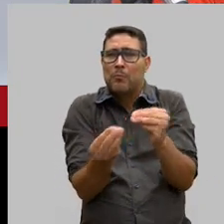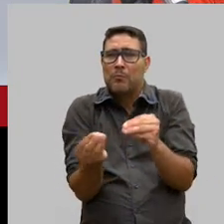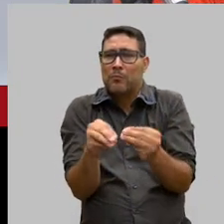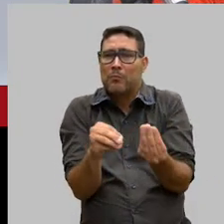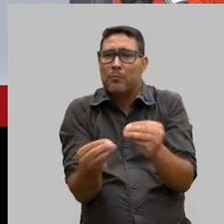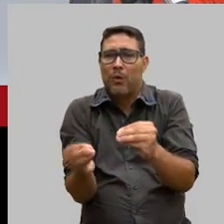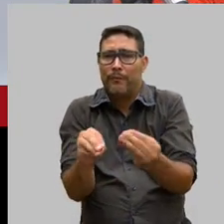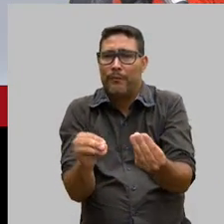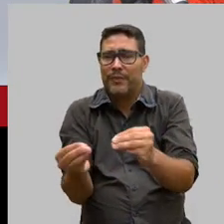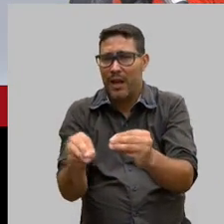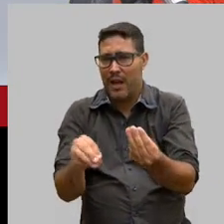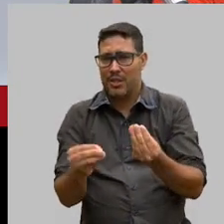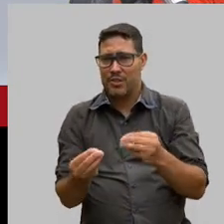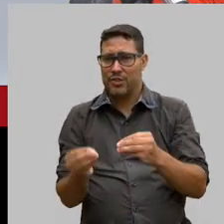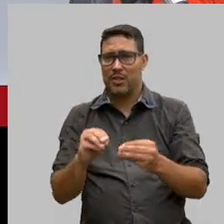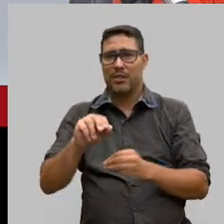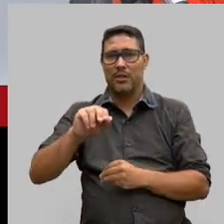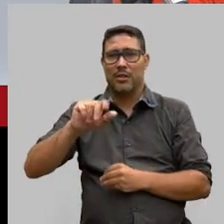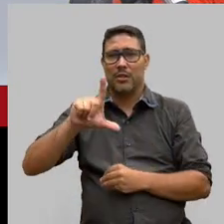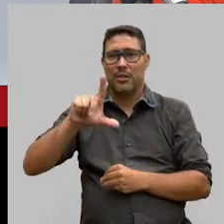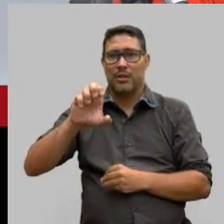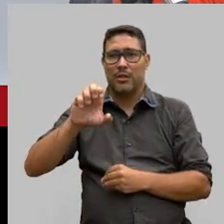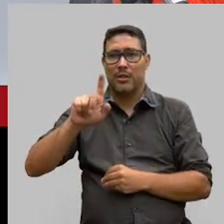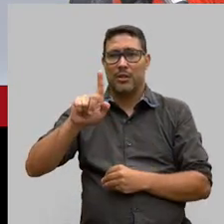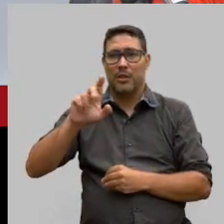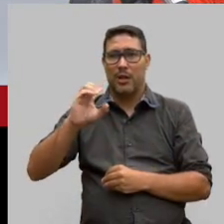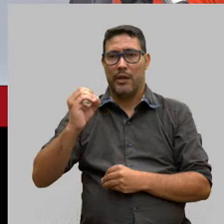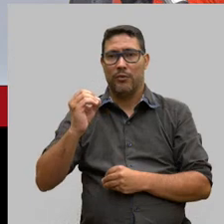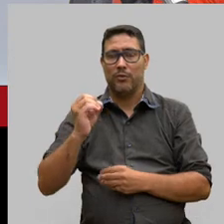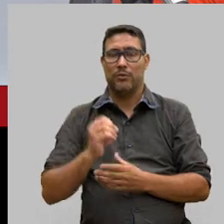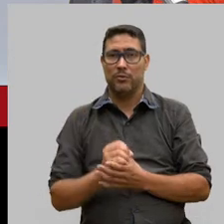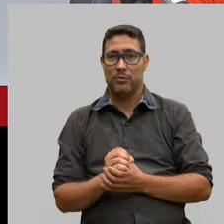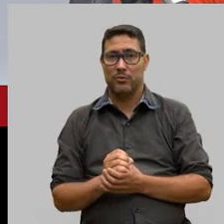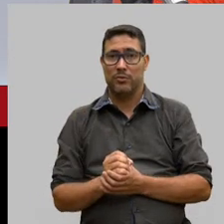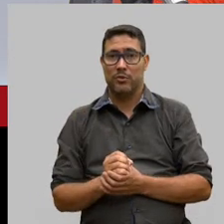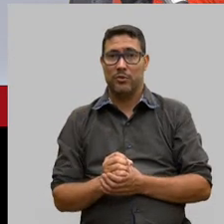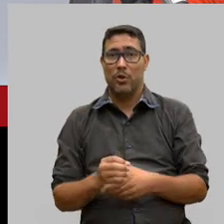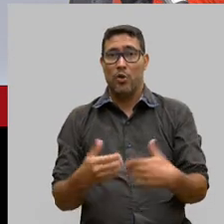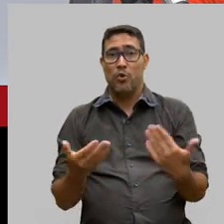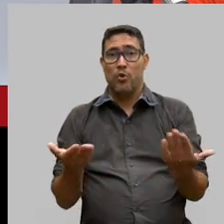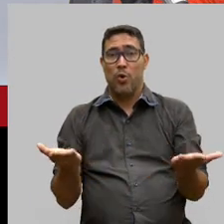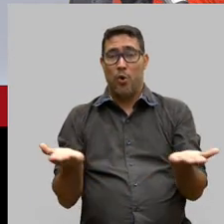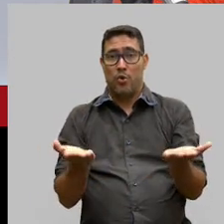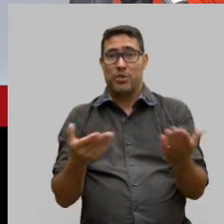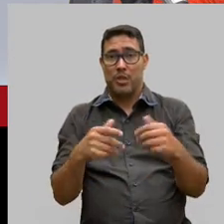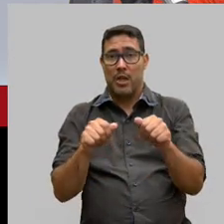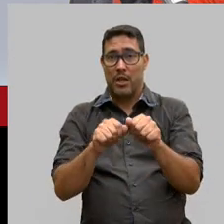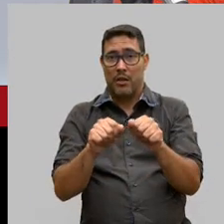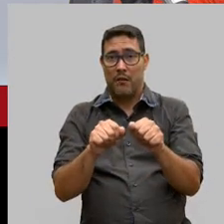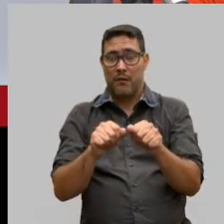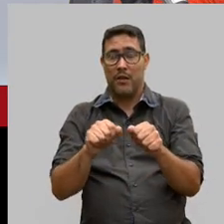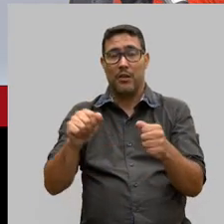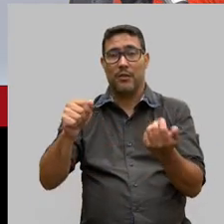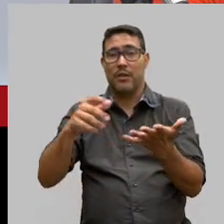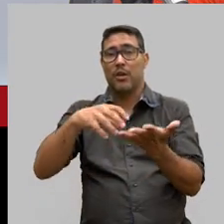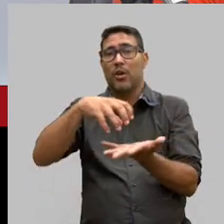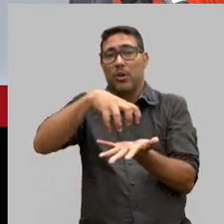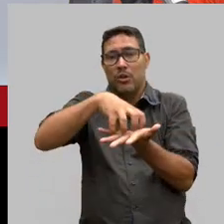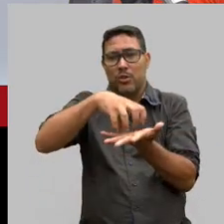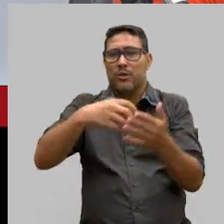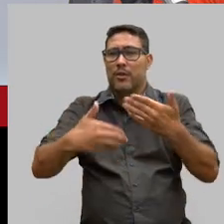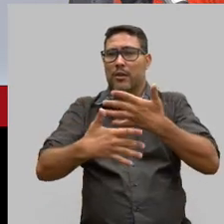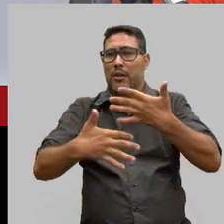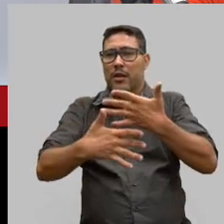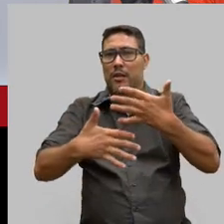encaixavam Lego e hoje ele faz eh ele fez o centro histórico de São João del reias igrejas todos